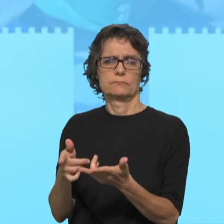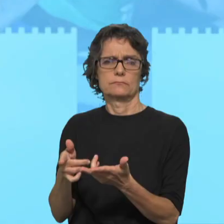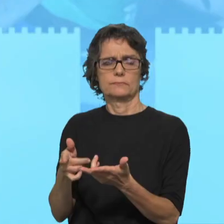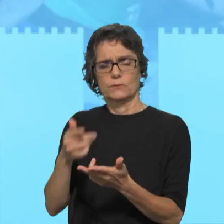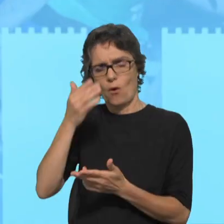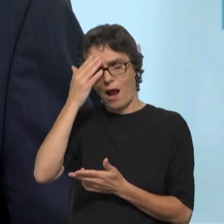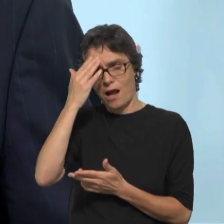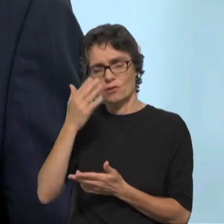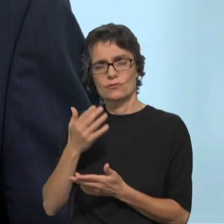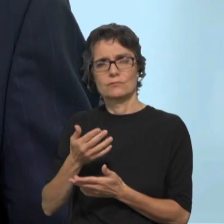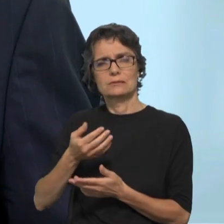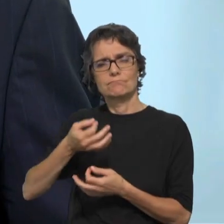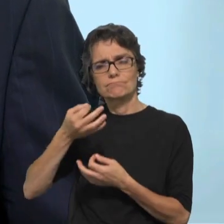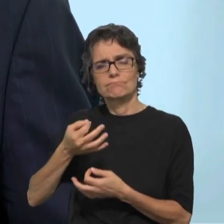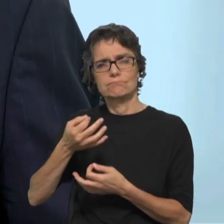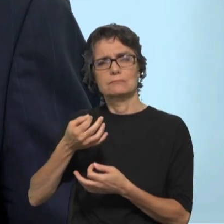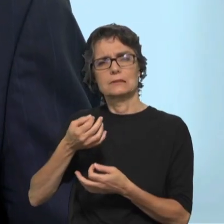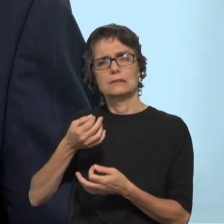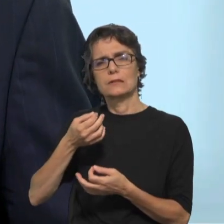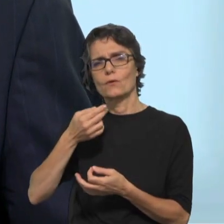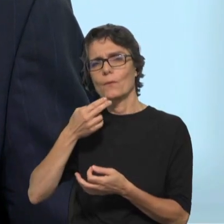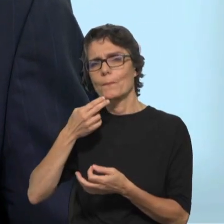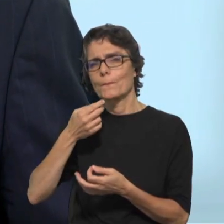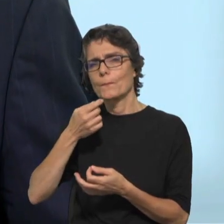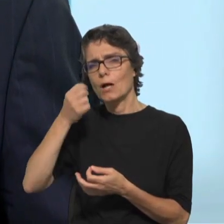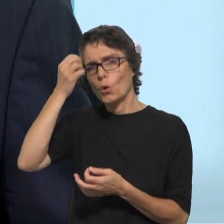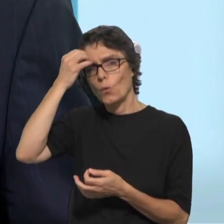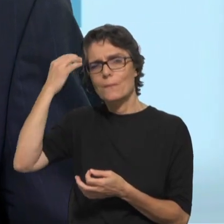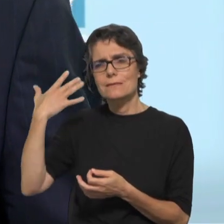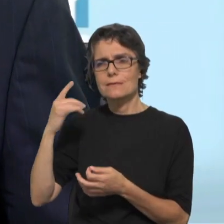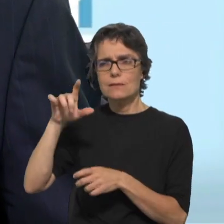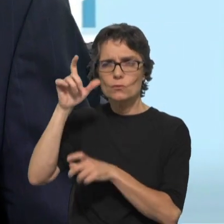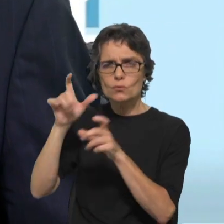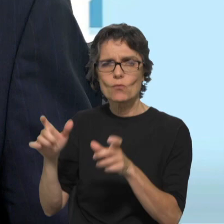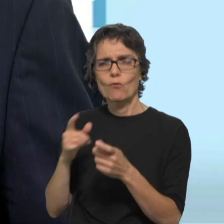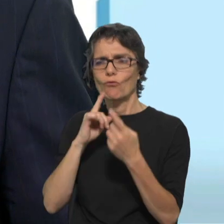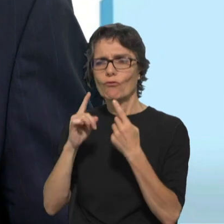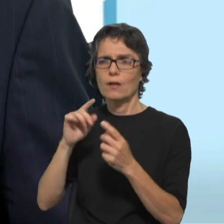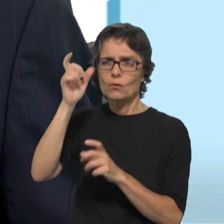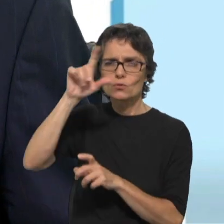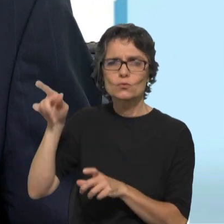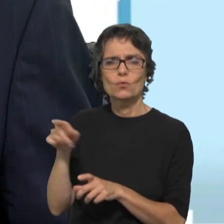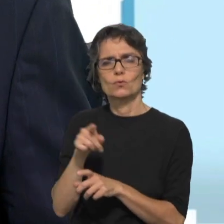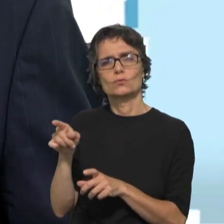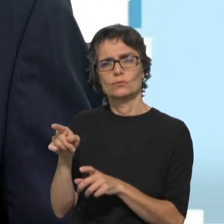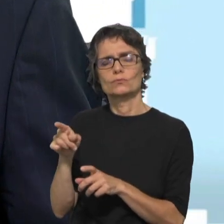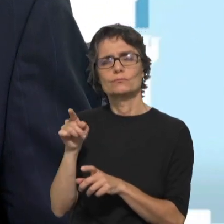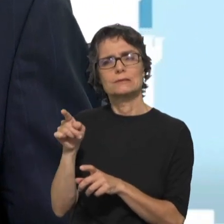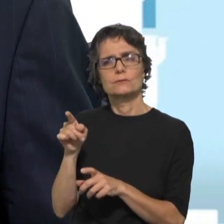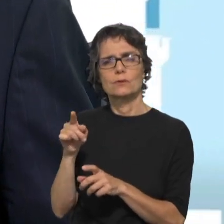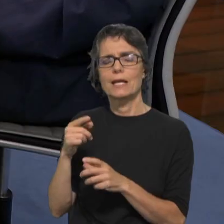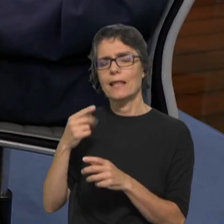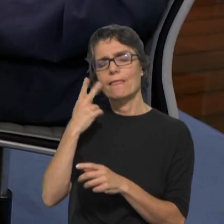verdadeira compreensão e o verdadeiro conhecimento do outro passa muito mais pelas relações, pelo dia-a-dia, do que pelas perspectivas